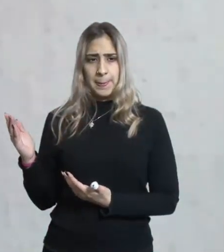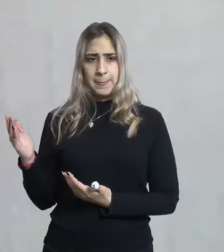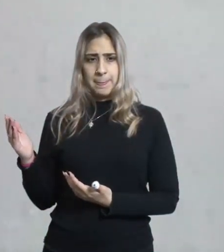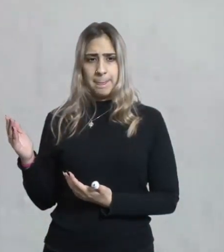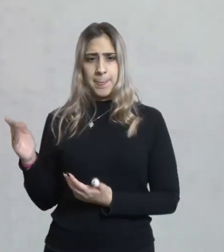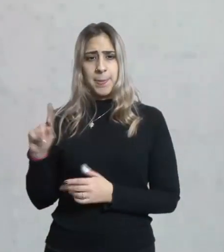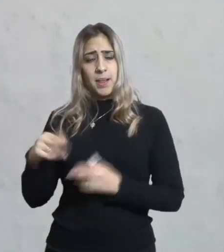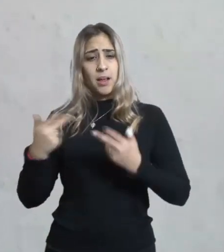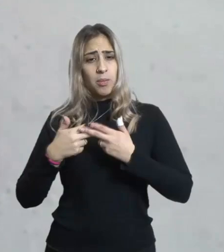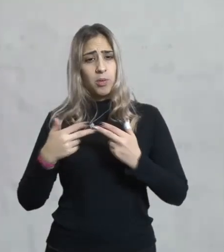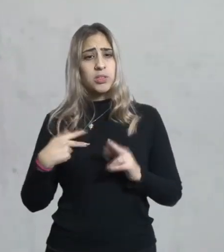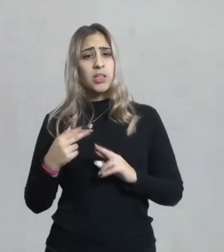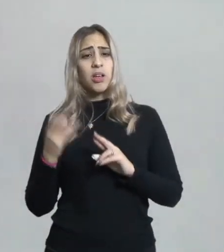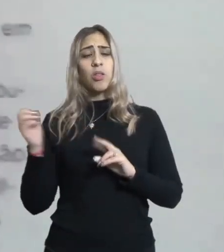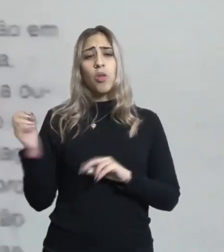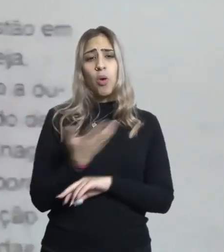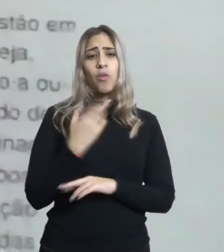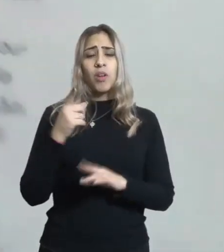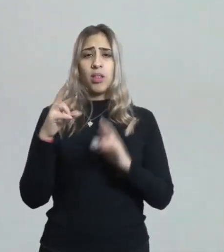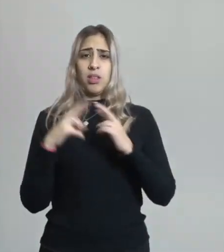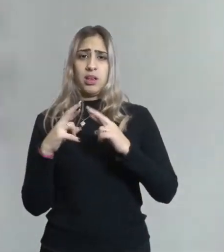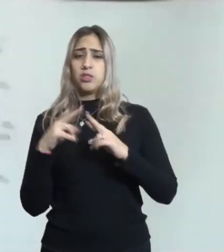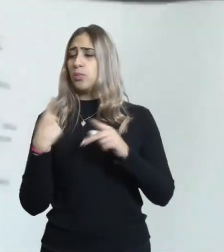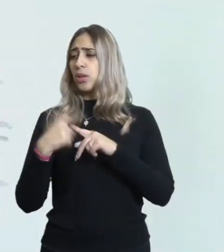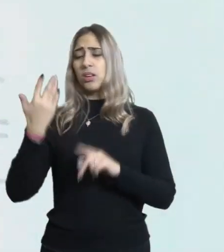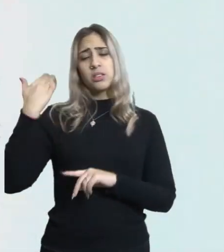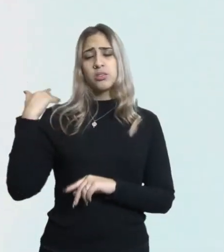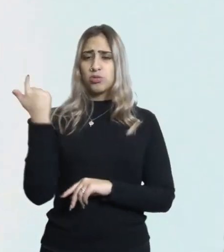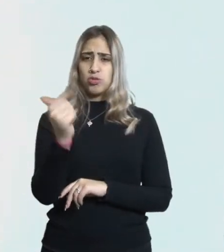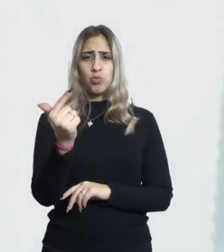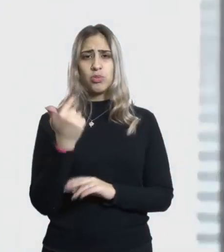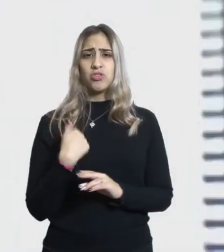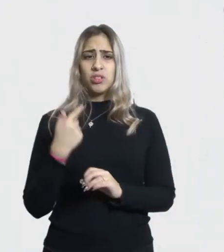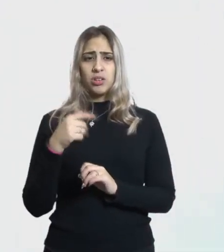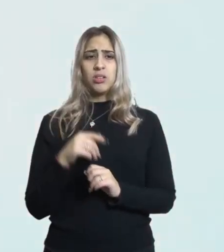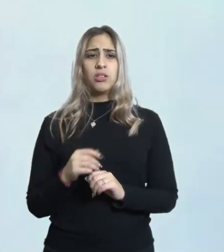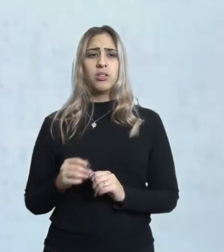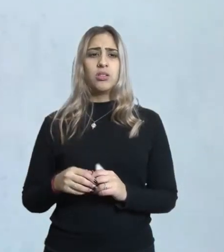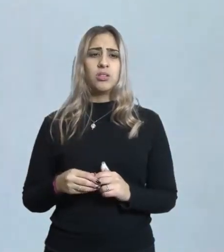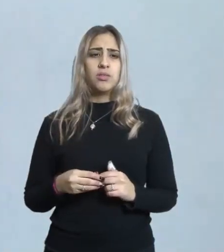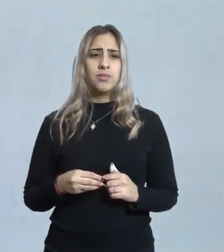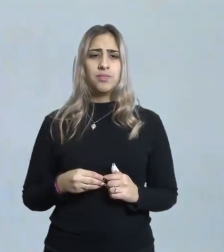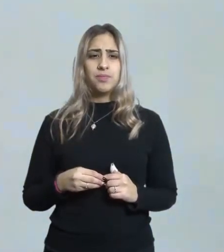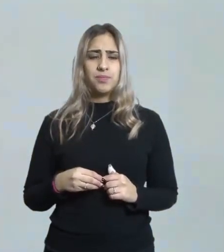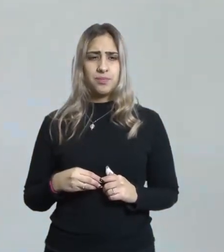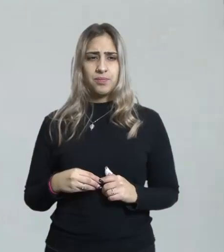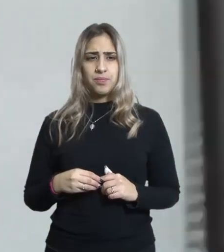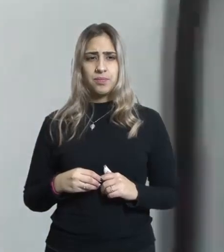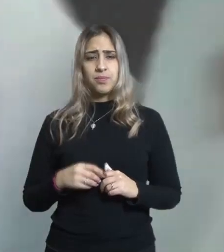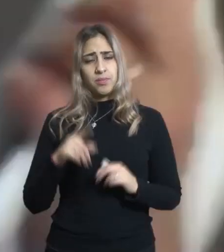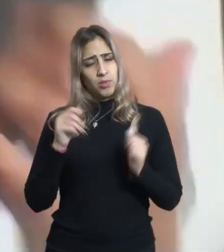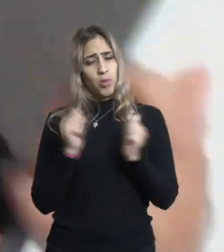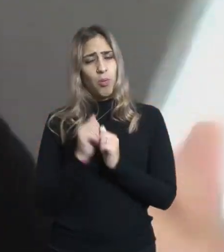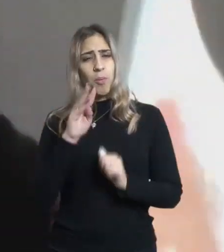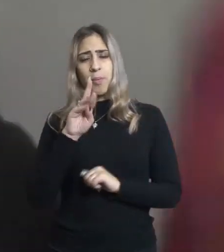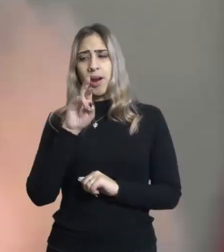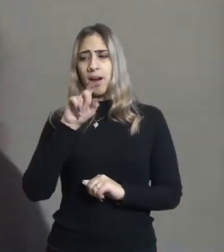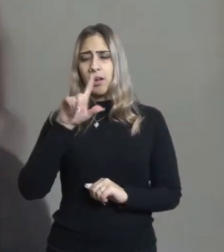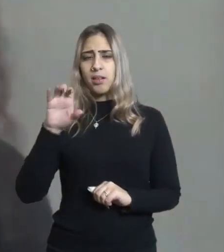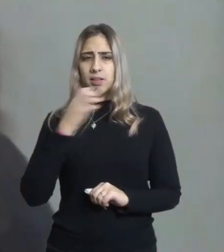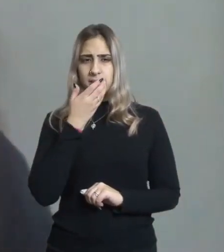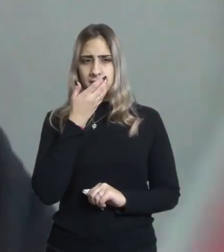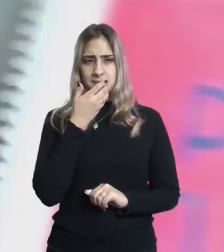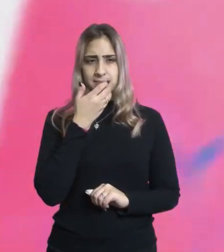algo novo na rede, porque nós não tínhamos até então o livro ampliado em braille. Ou nós tínhamos o